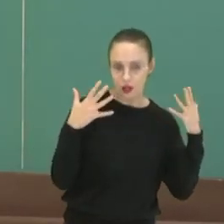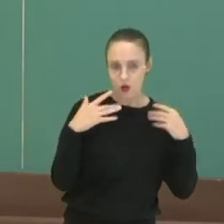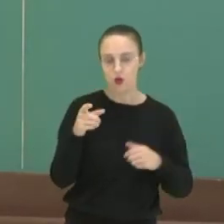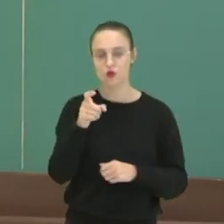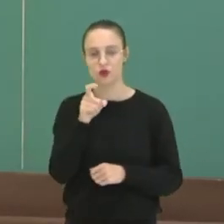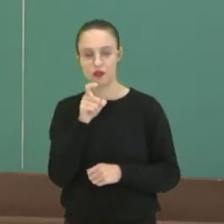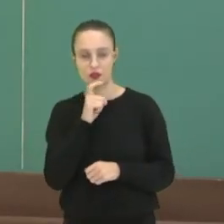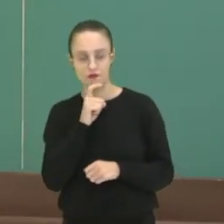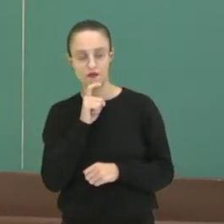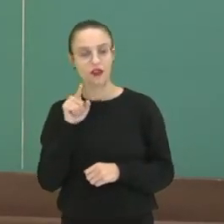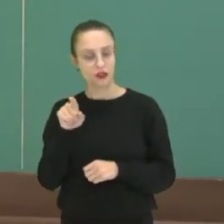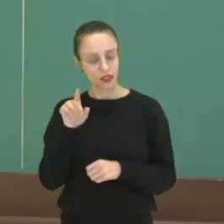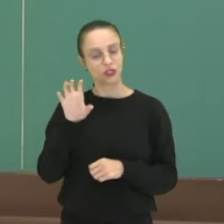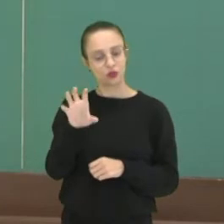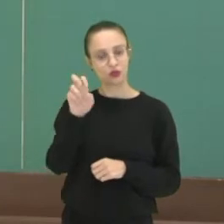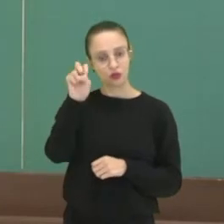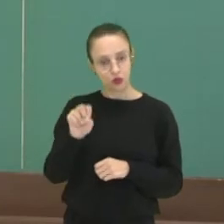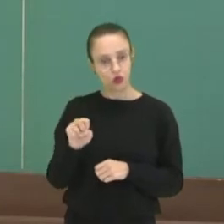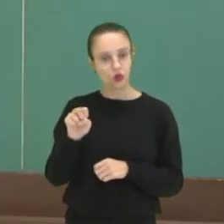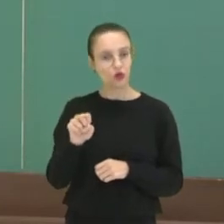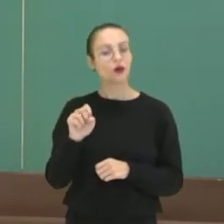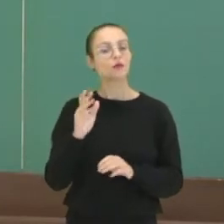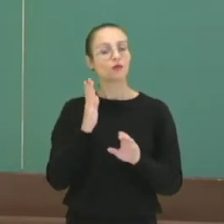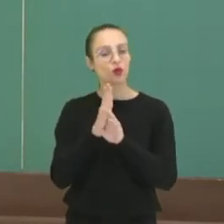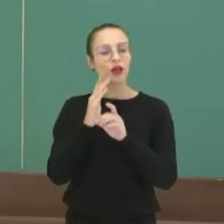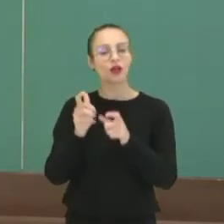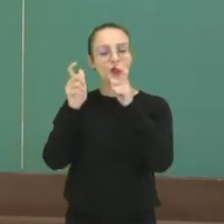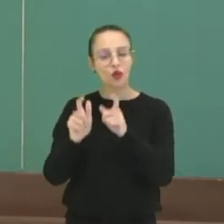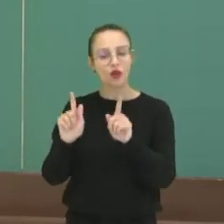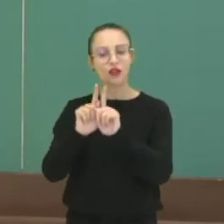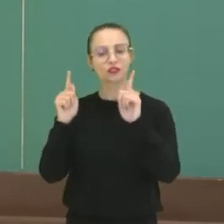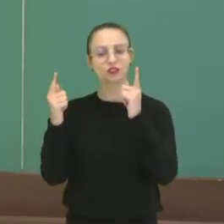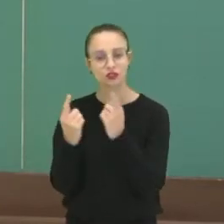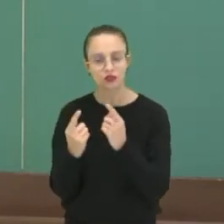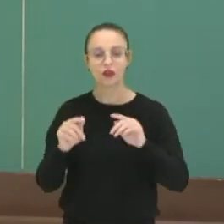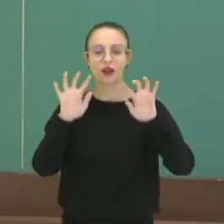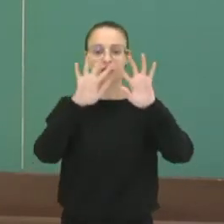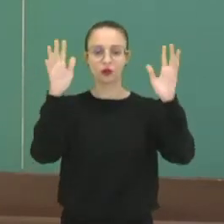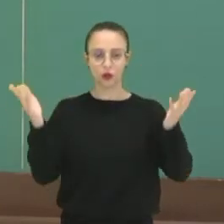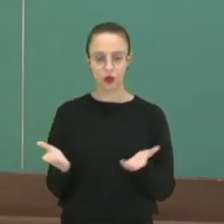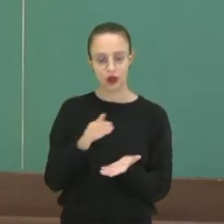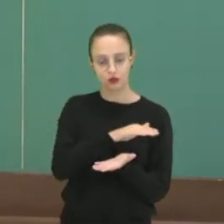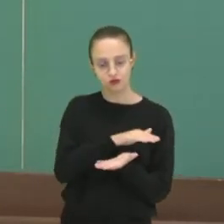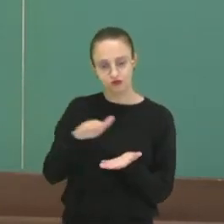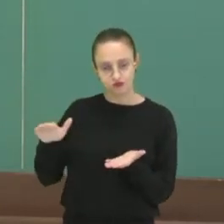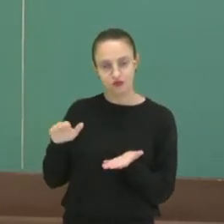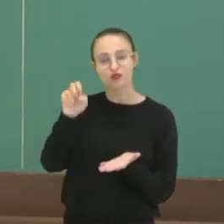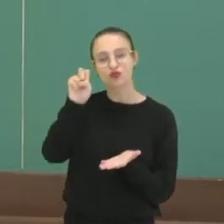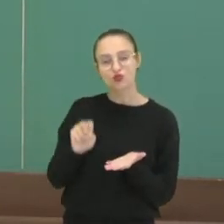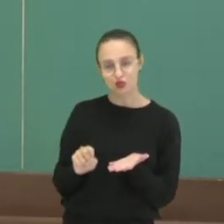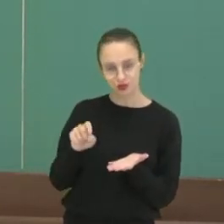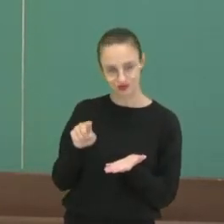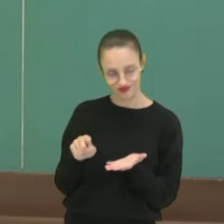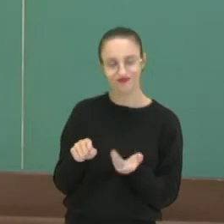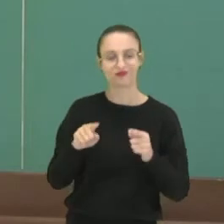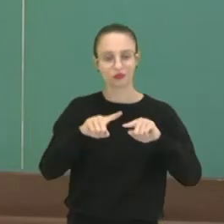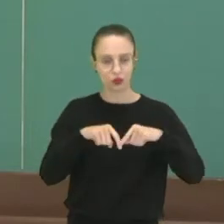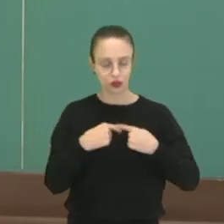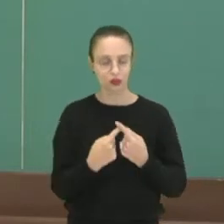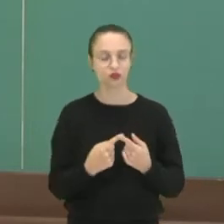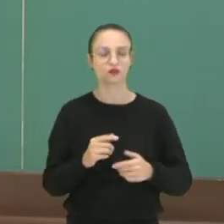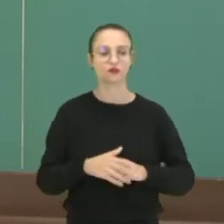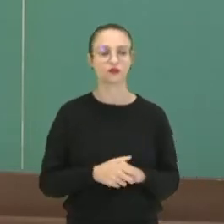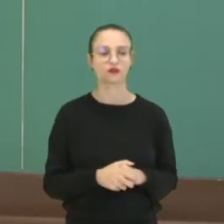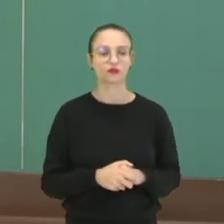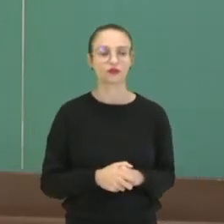inverno na região sul, pela sua localização geográfica ser a zona temperada do sul, certo? Essa diferenciação acontece por